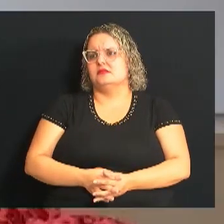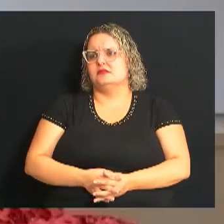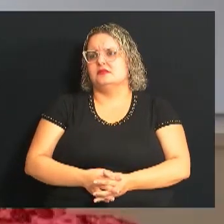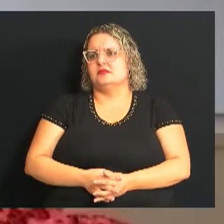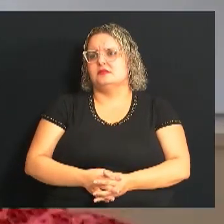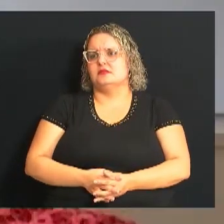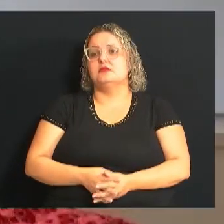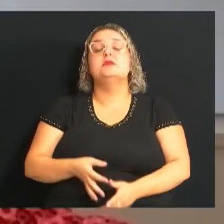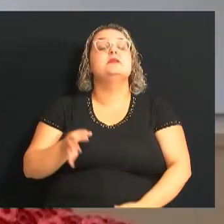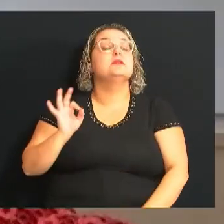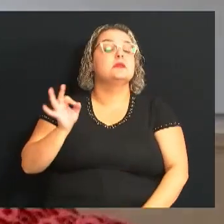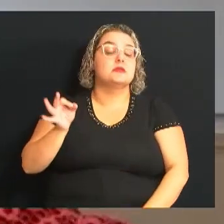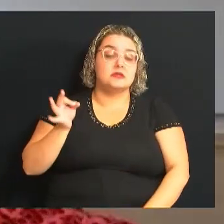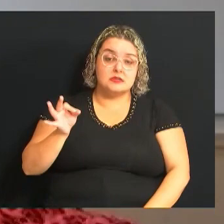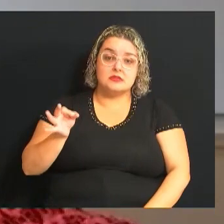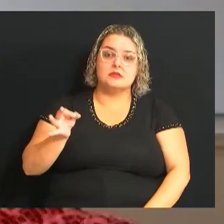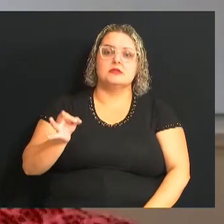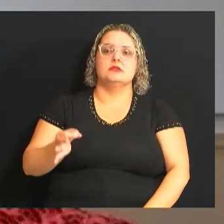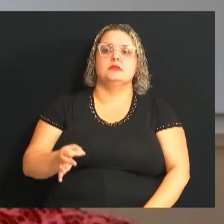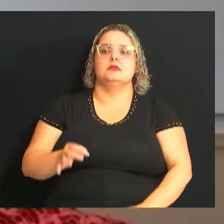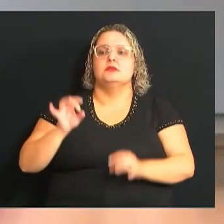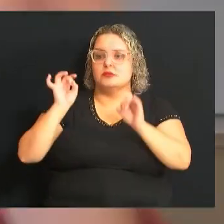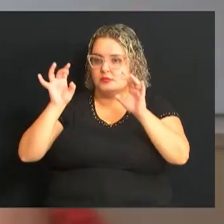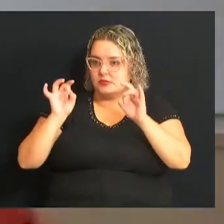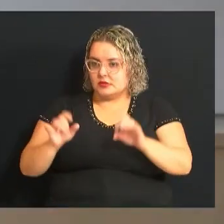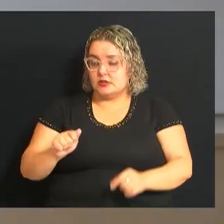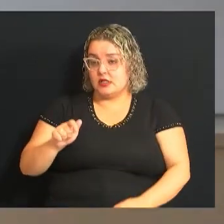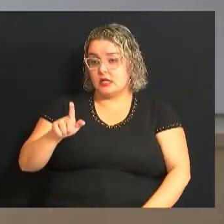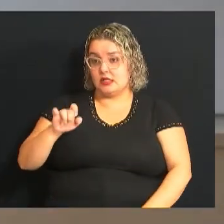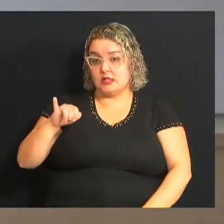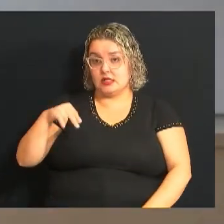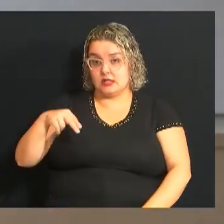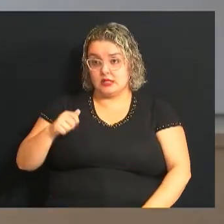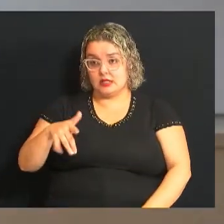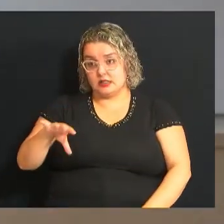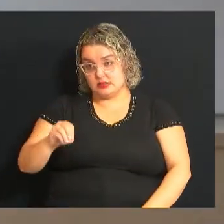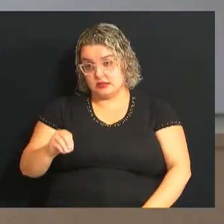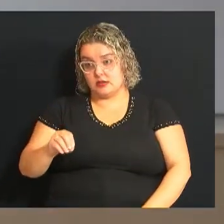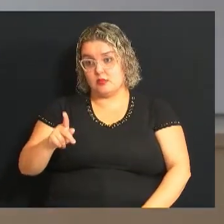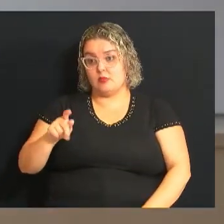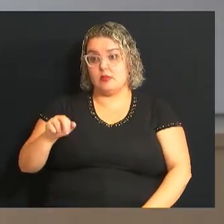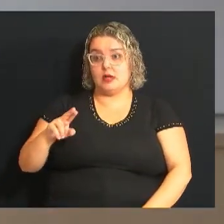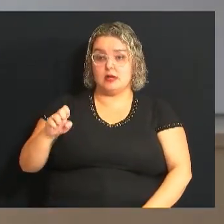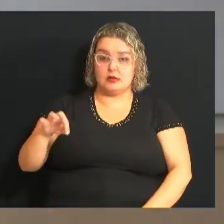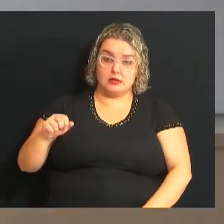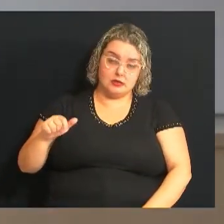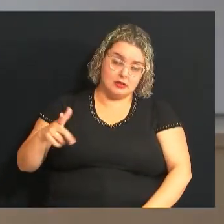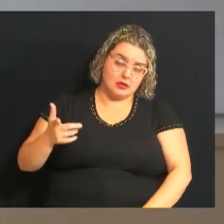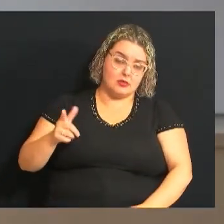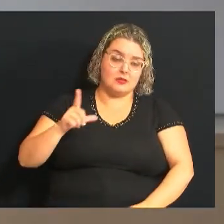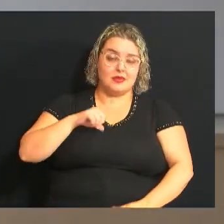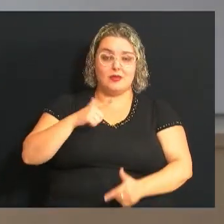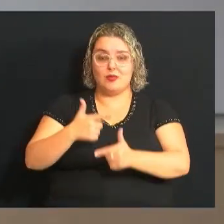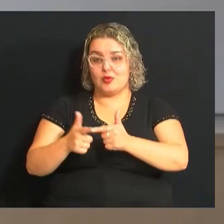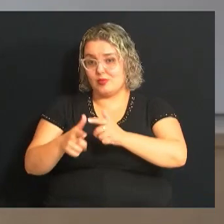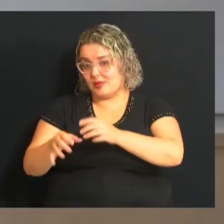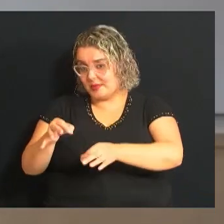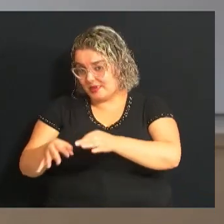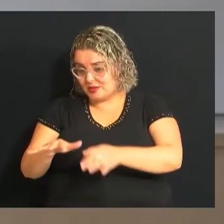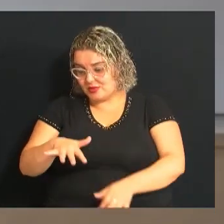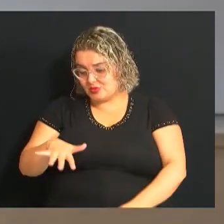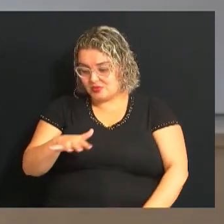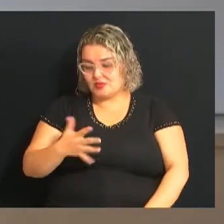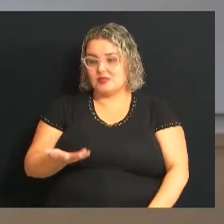Sem dúvida, especialmente nos casos de alienação parental, porque é um problema no judiciário. Muitas vezes, o